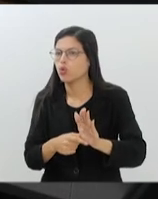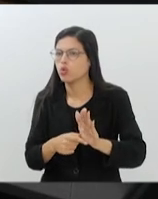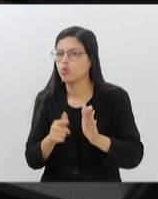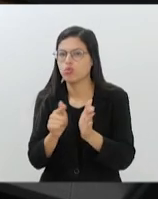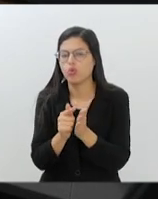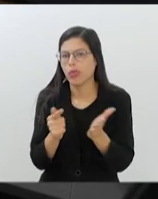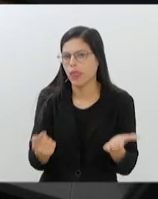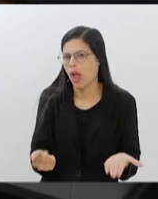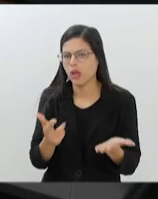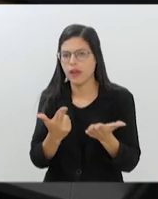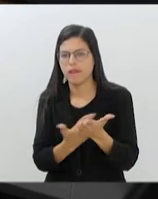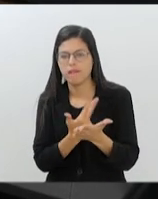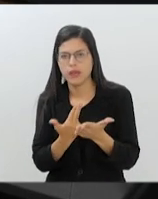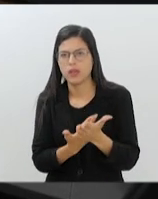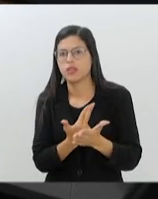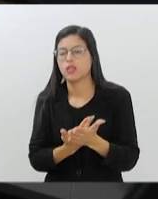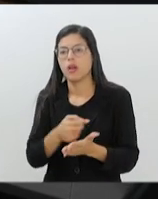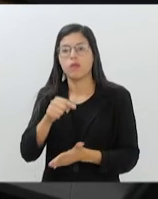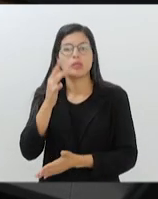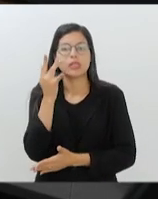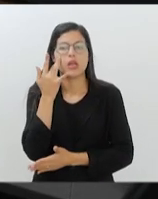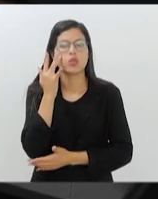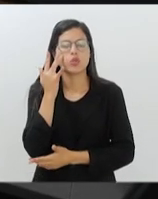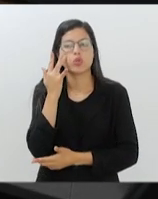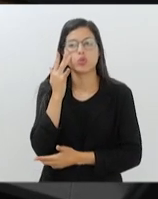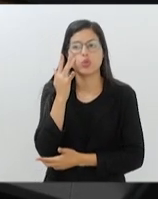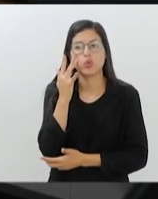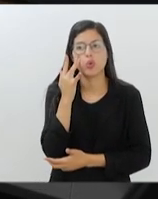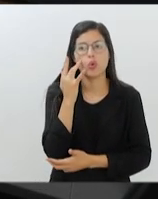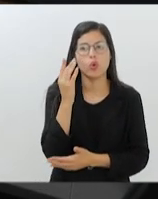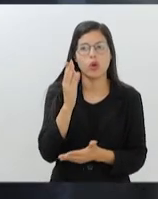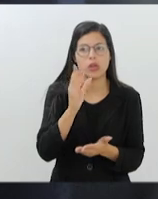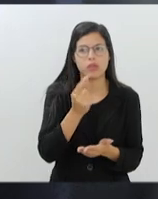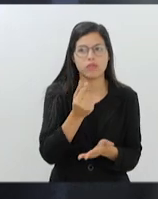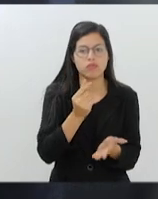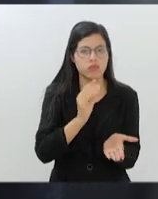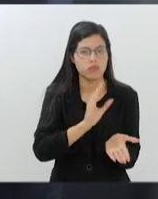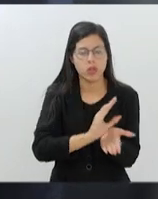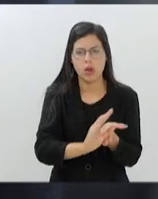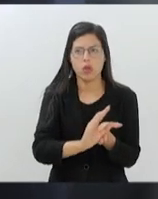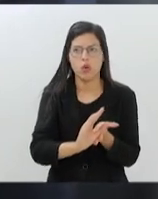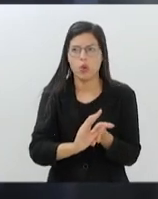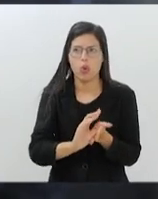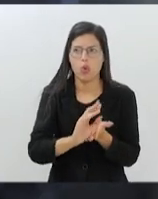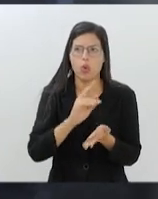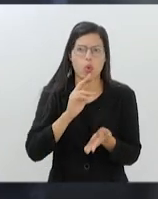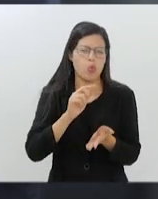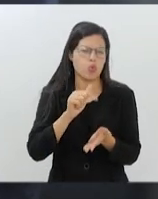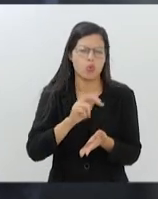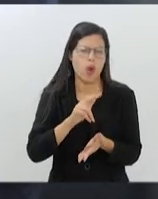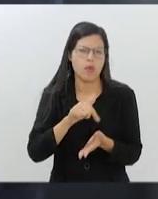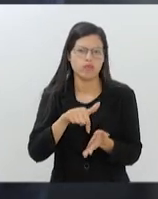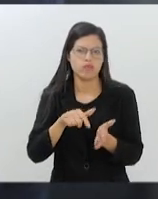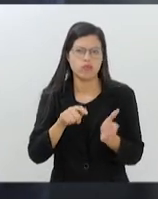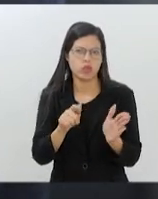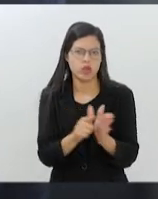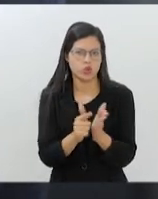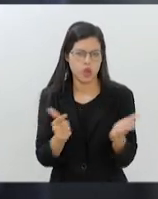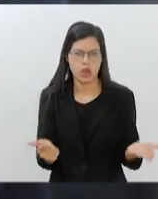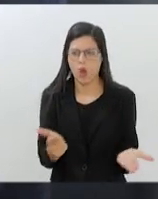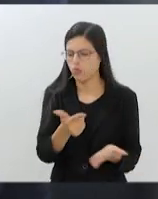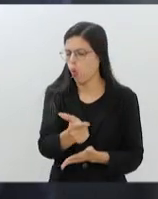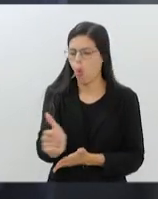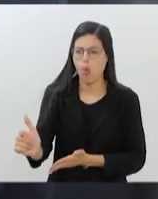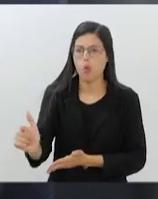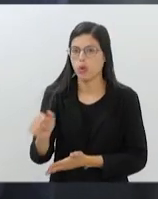revistas aí o senhor achou que deve colocar aquele recurso não no jornal apontado mas num outro jornal específico o